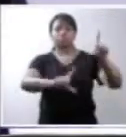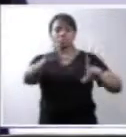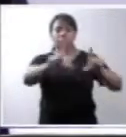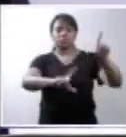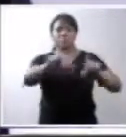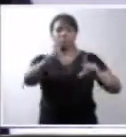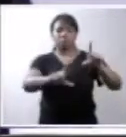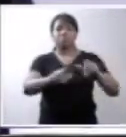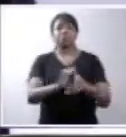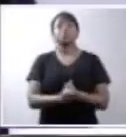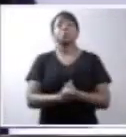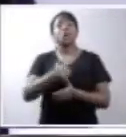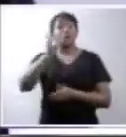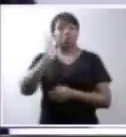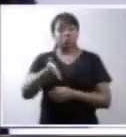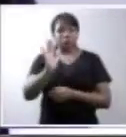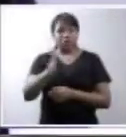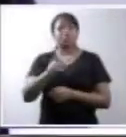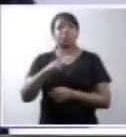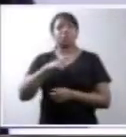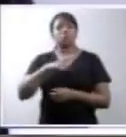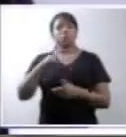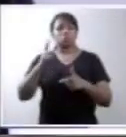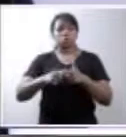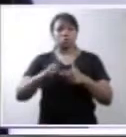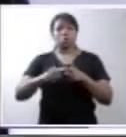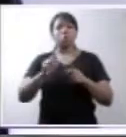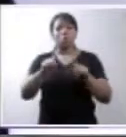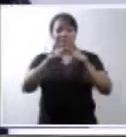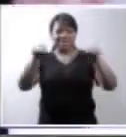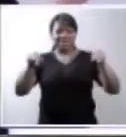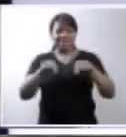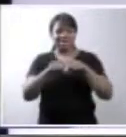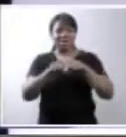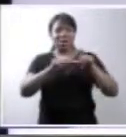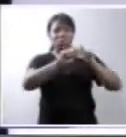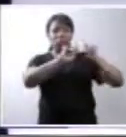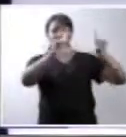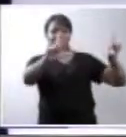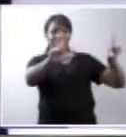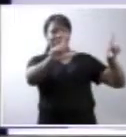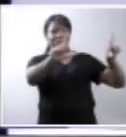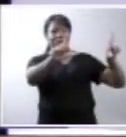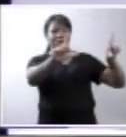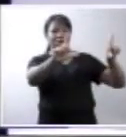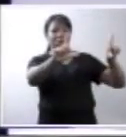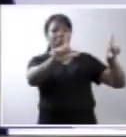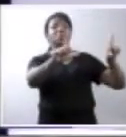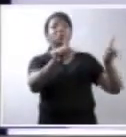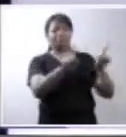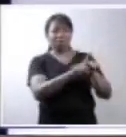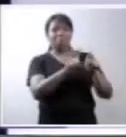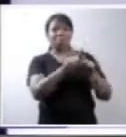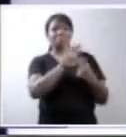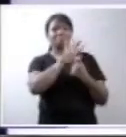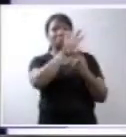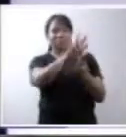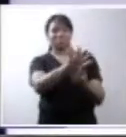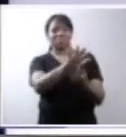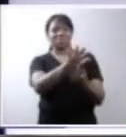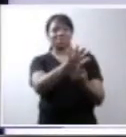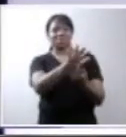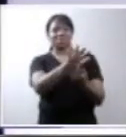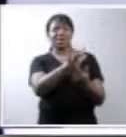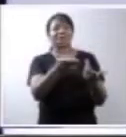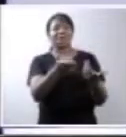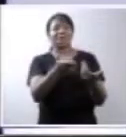Justiça, já que nós temos no segundo andar uma sala com telão em que é viável